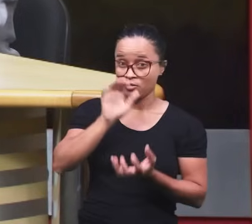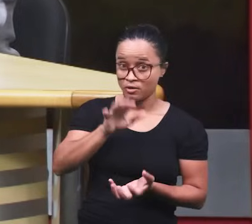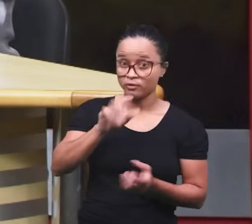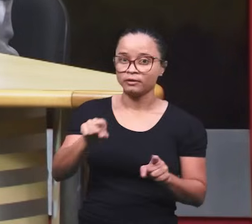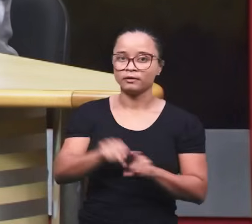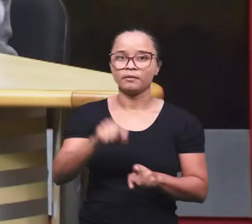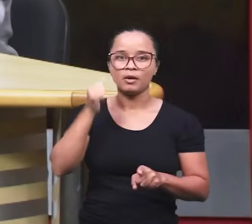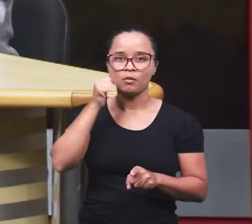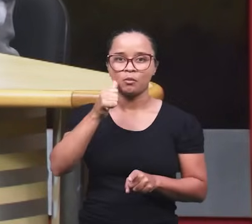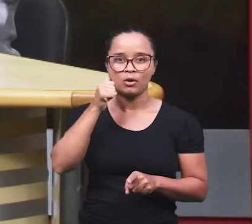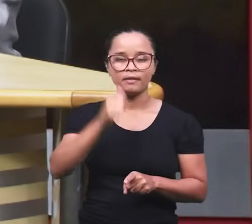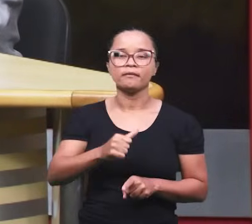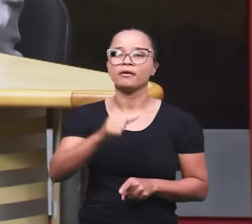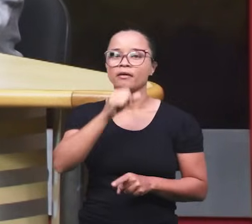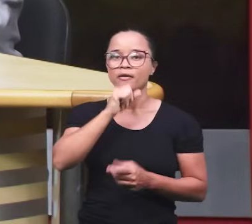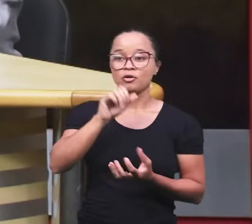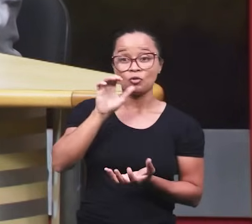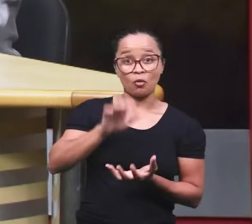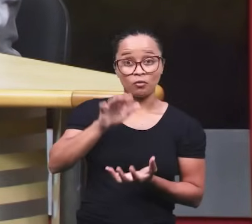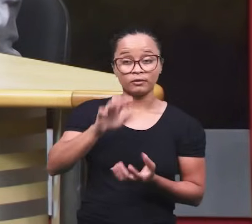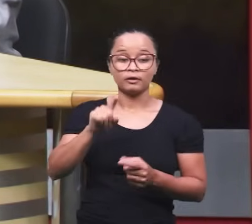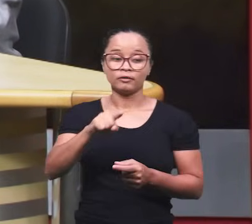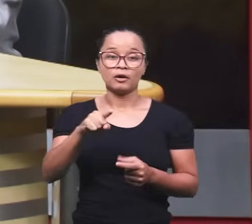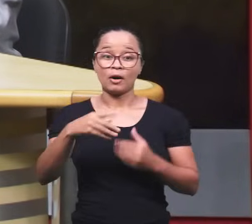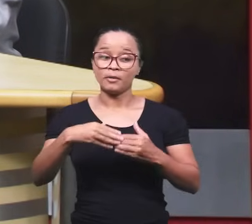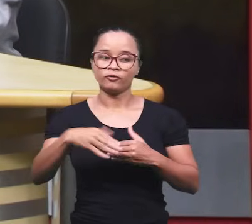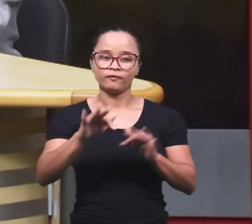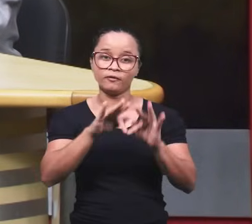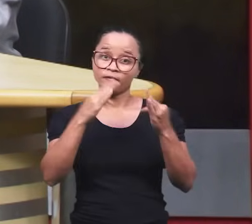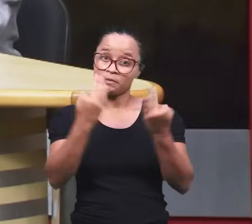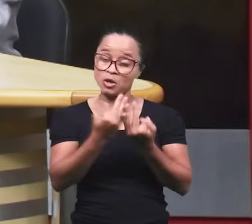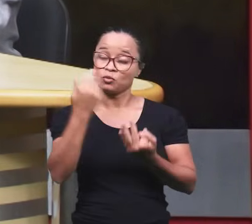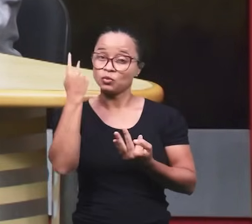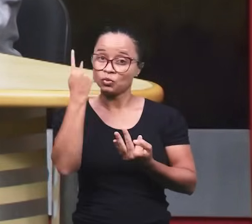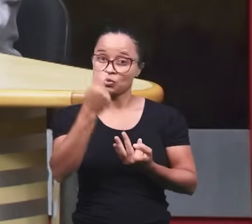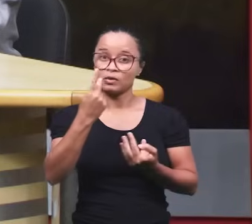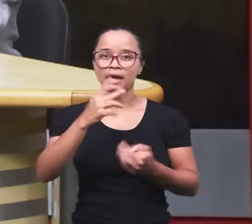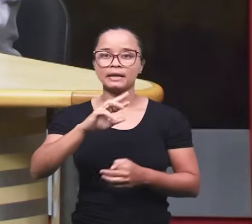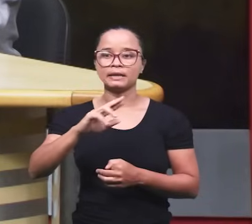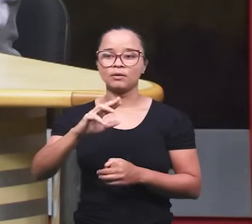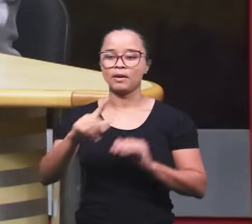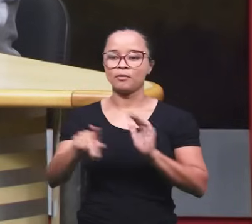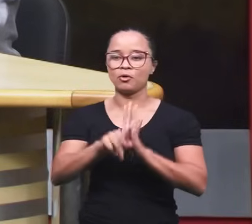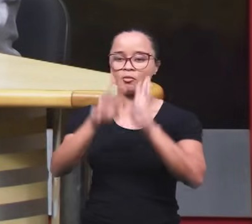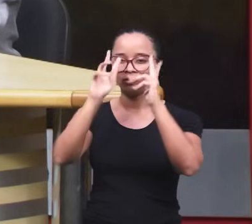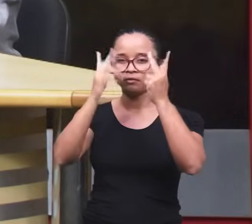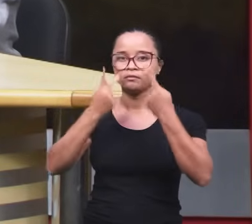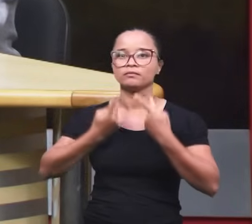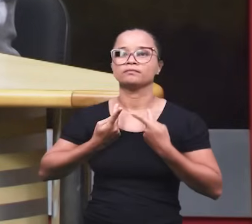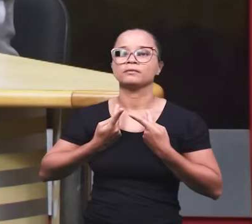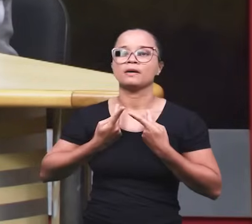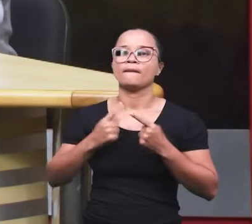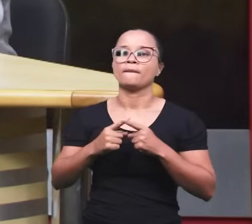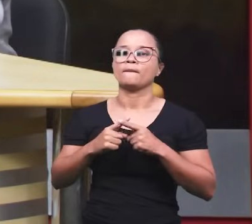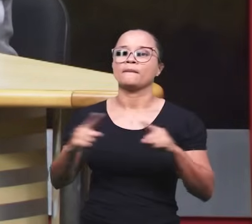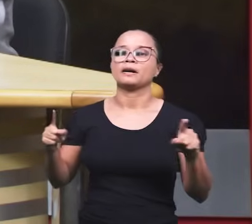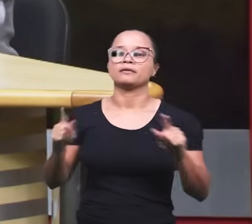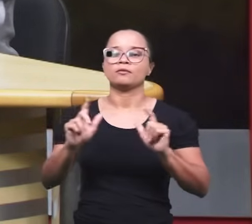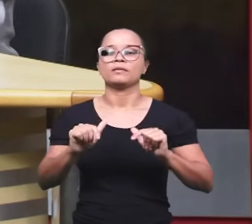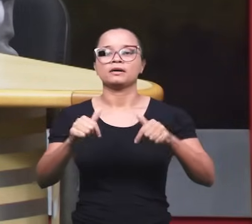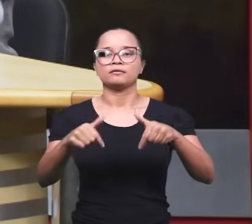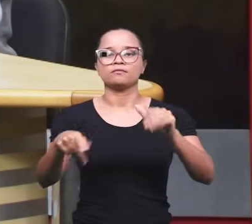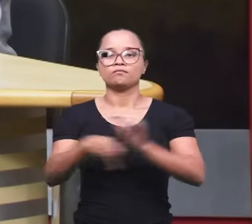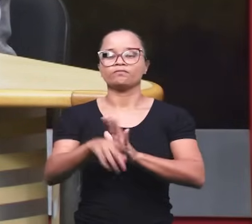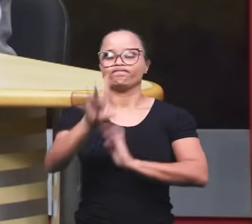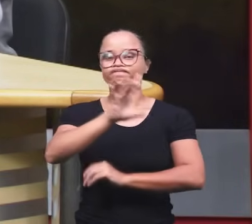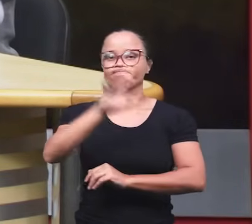partir da tua família Então não é uma coisa e que acontece só pela vontade do homem mas há uma intervenção divina para